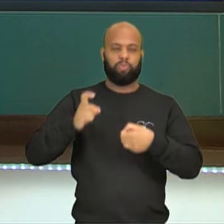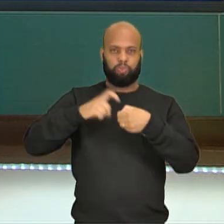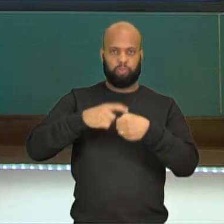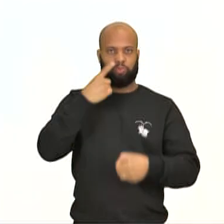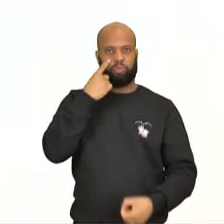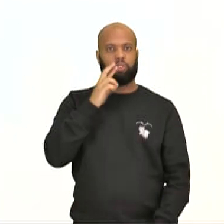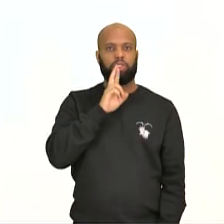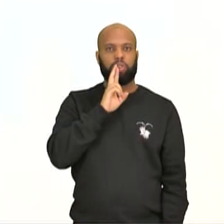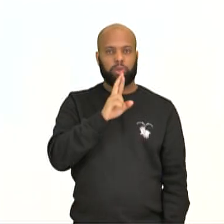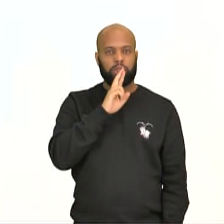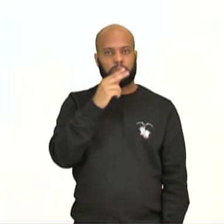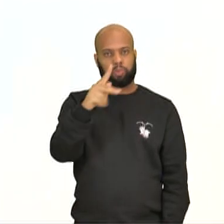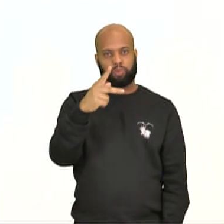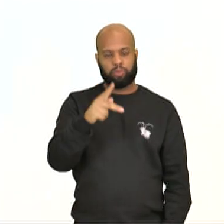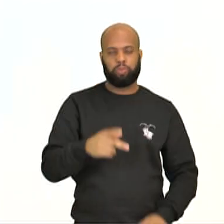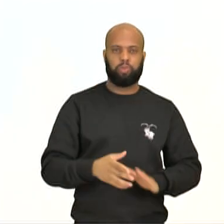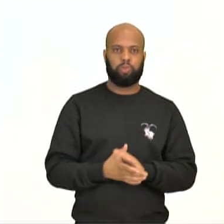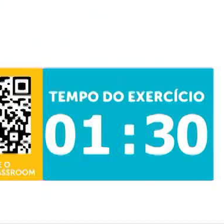voltamos.